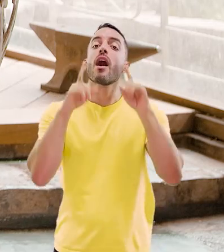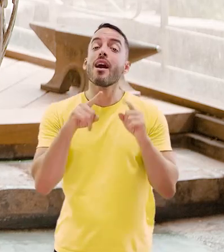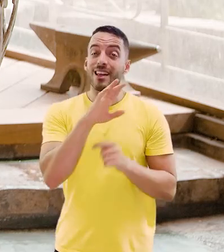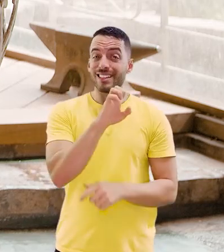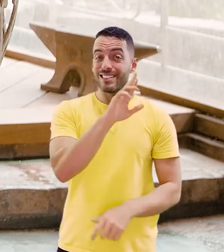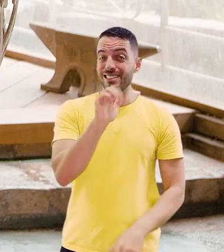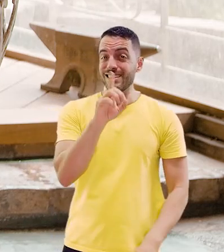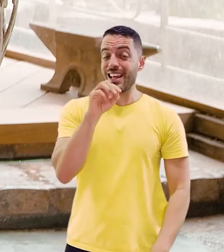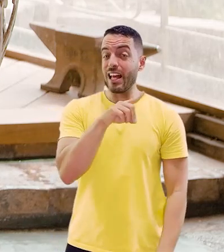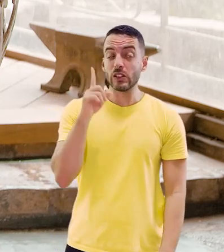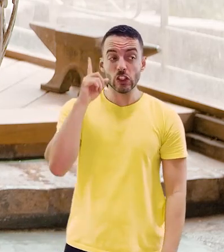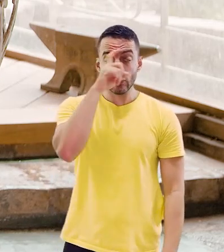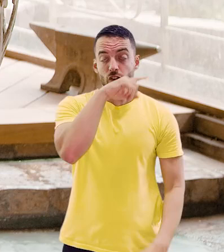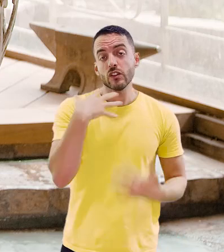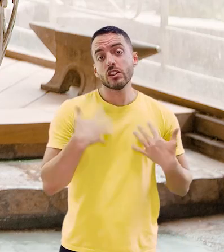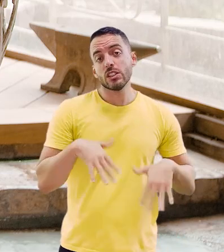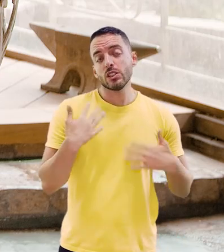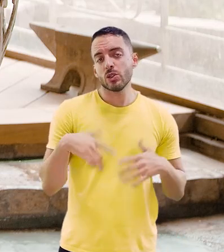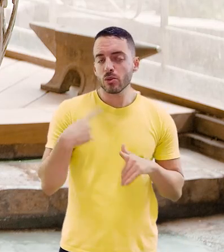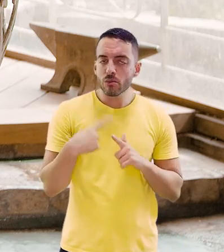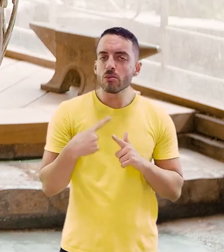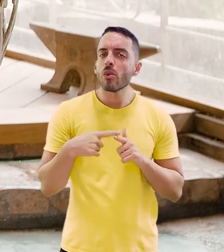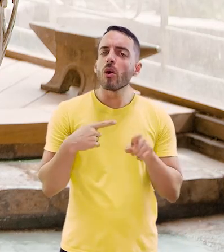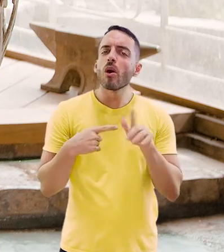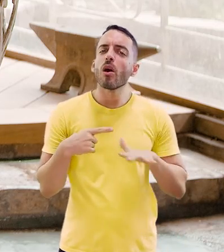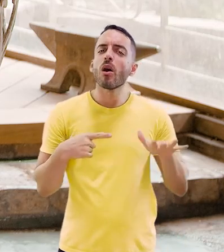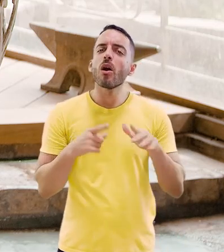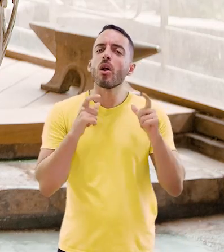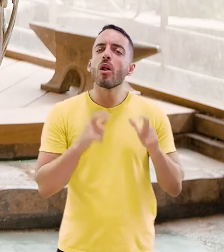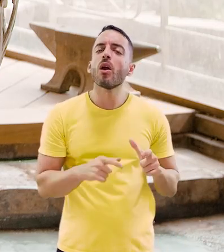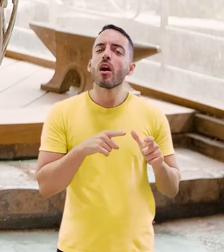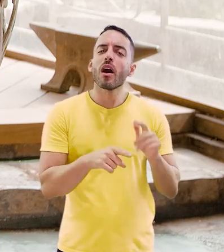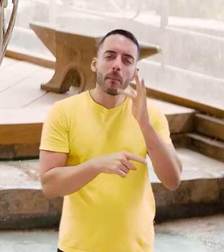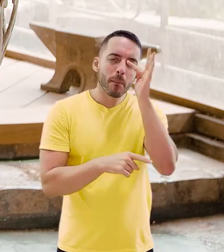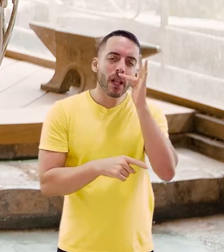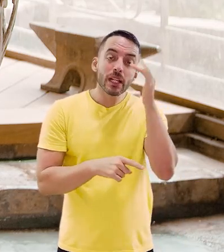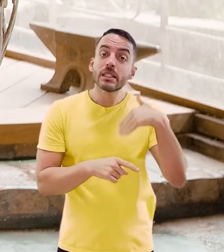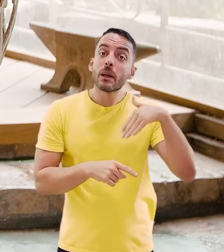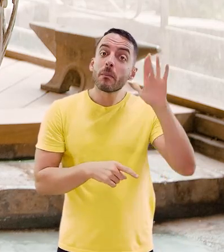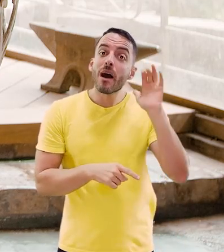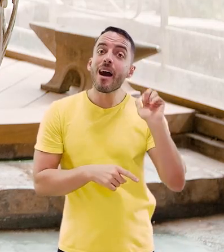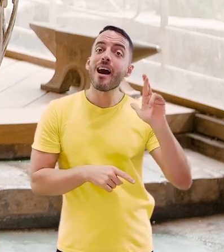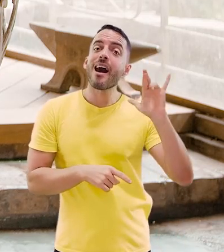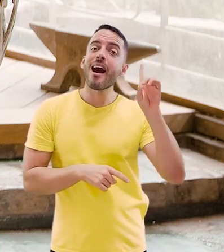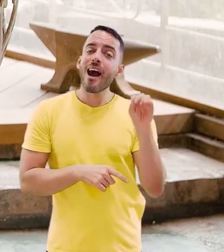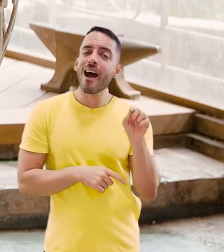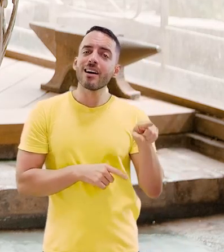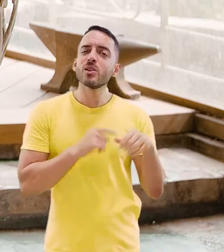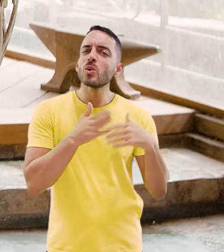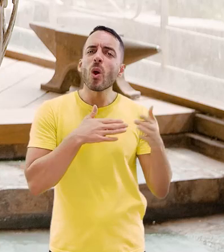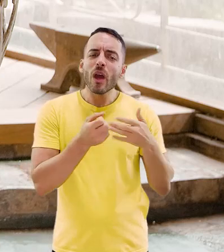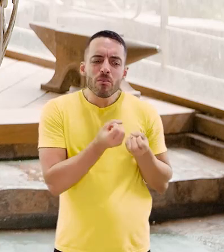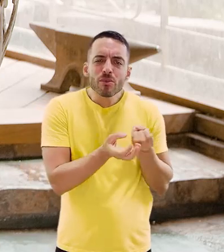de fazer muda. Porque é um ambiente mais, as plantas estão em ambientes mais áridos. Então, tudo, as sementes que caem já